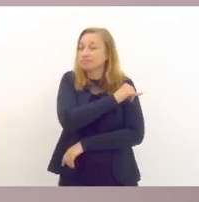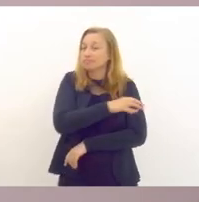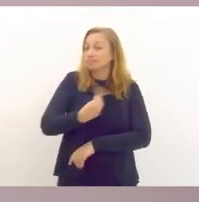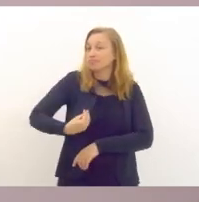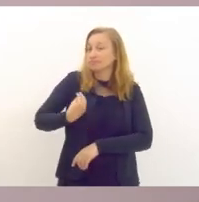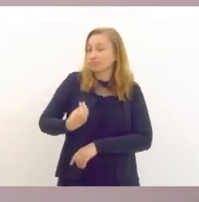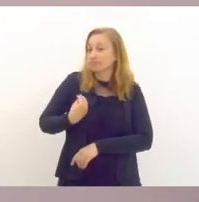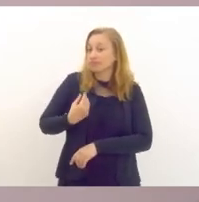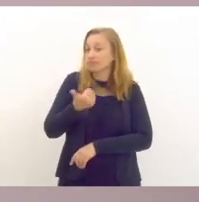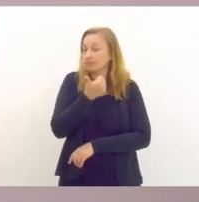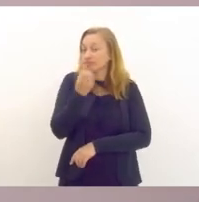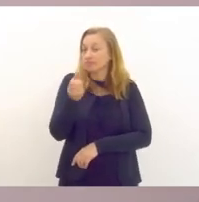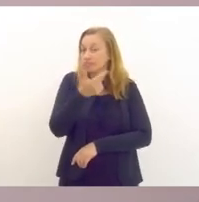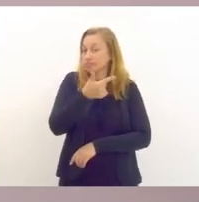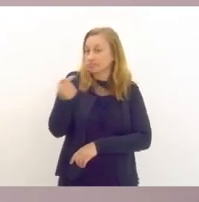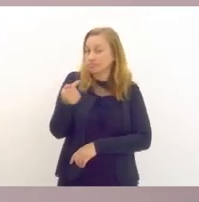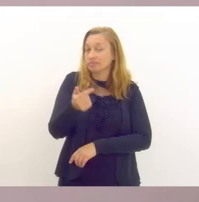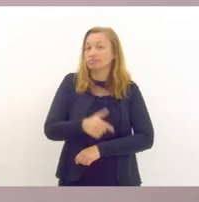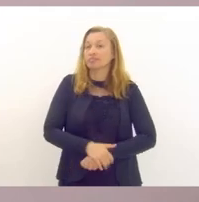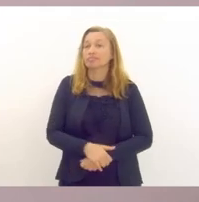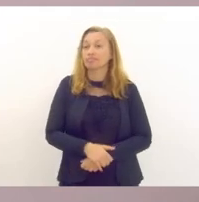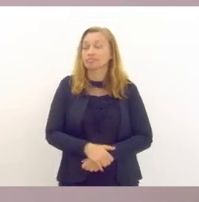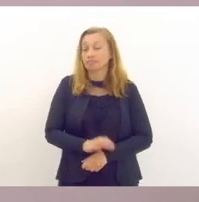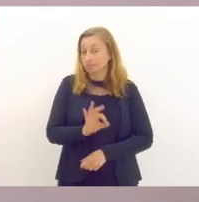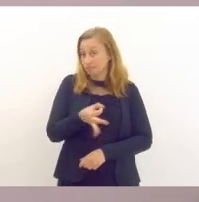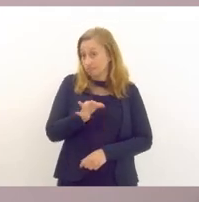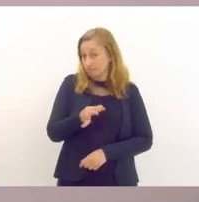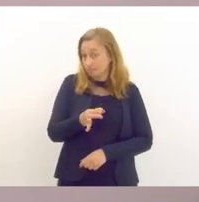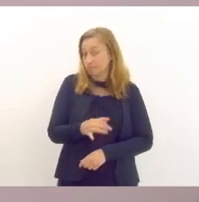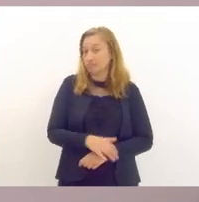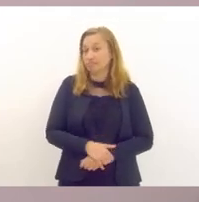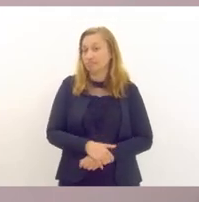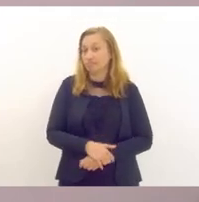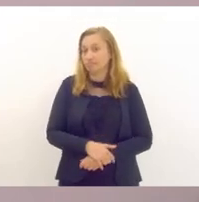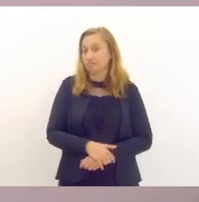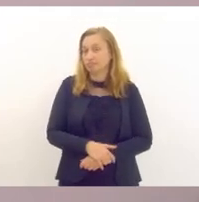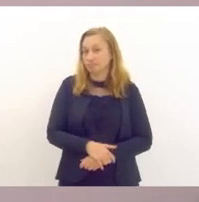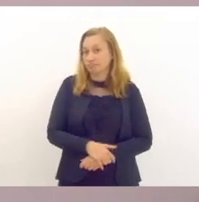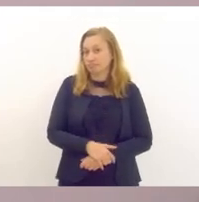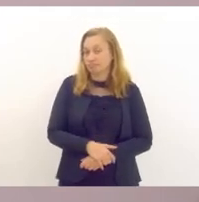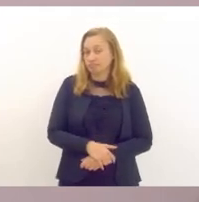o que vivemos de 16 e 17 é fato não é alarme